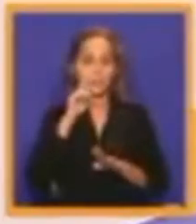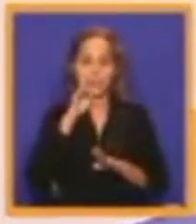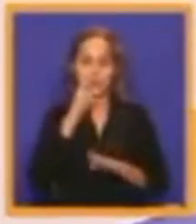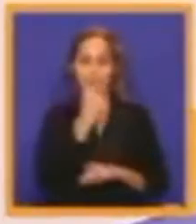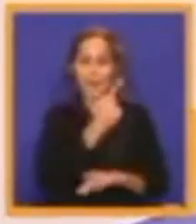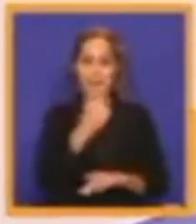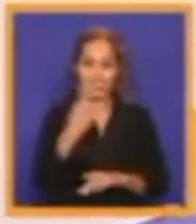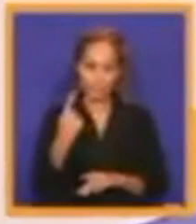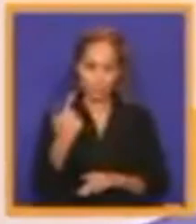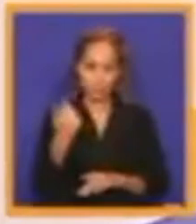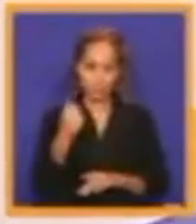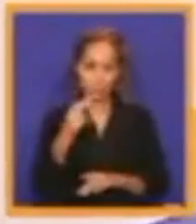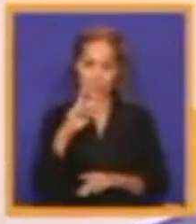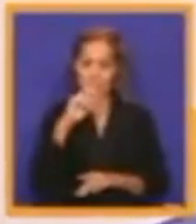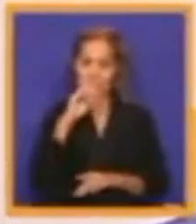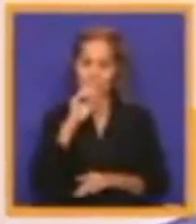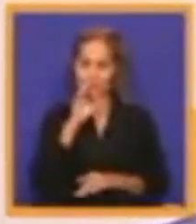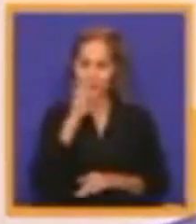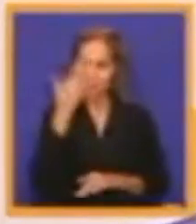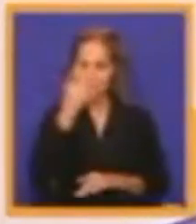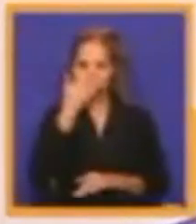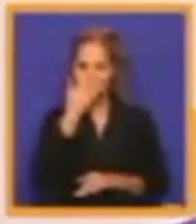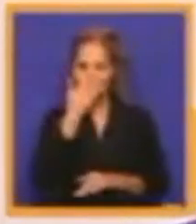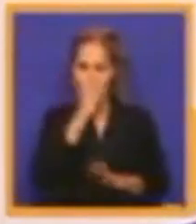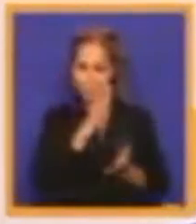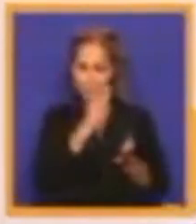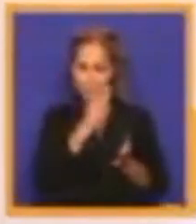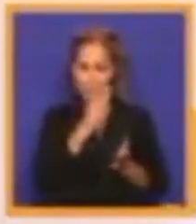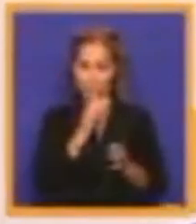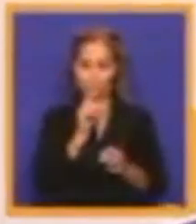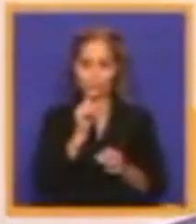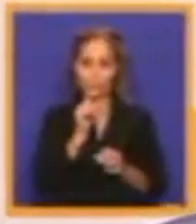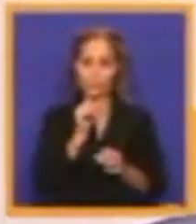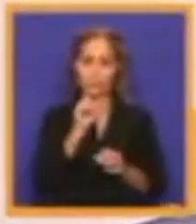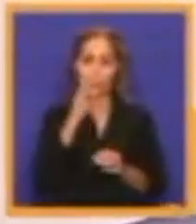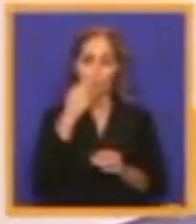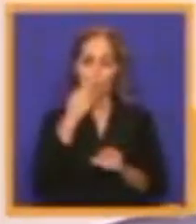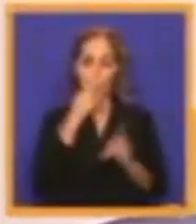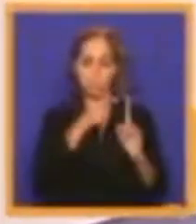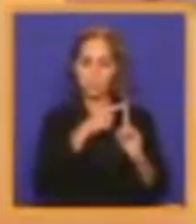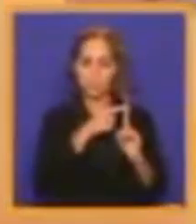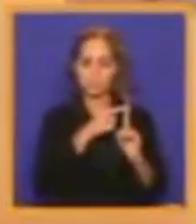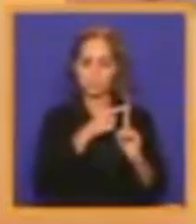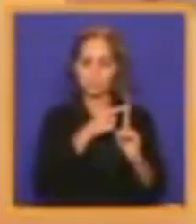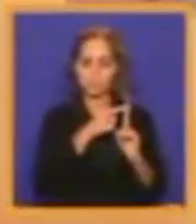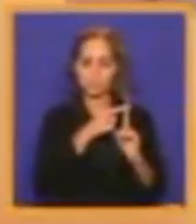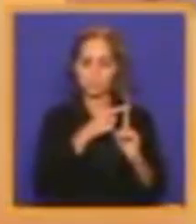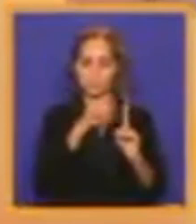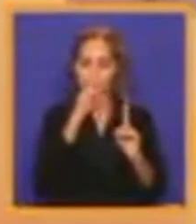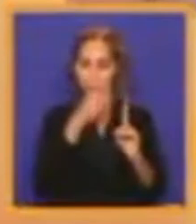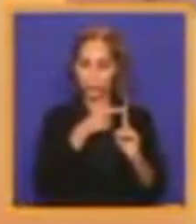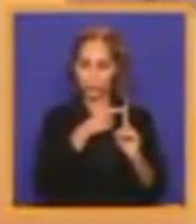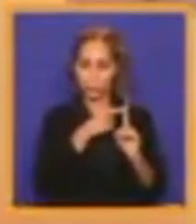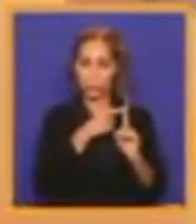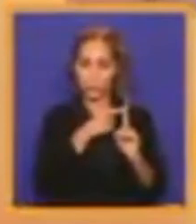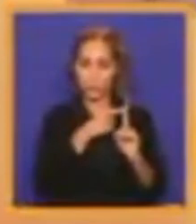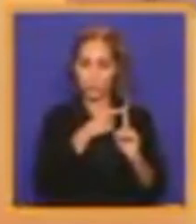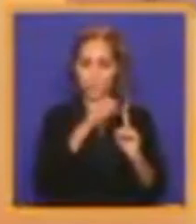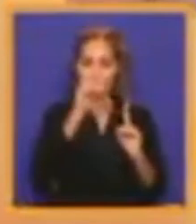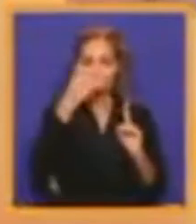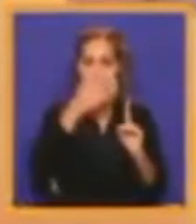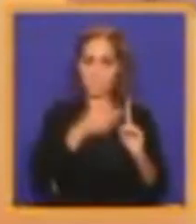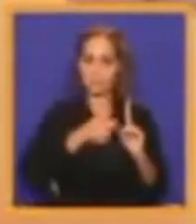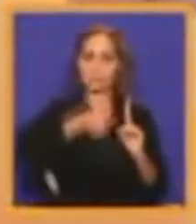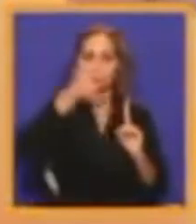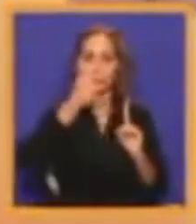tem aproximadamente 30 dias, quer dizer que os gêmeos... Vamos ver em pormenor, que é portanto, bem mais o que é fácil. Que acontece é que os primeiros classificados